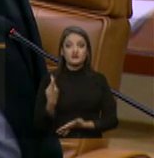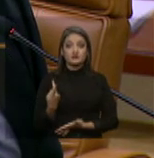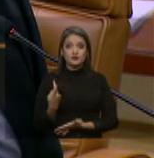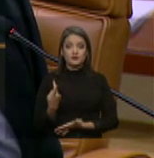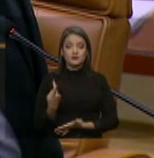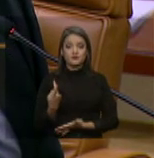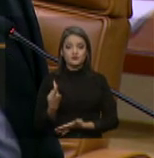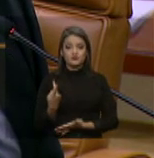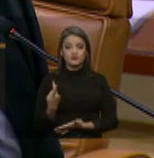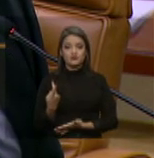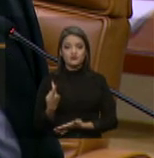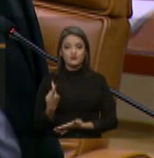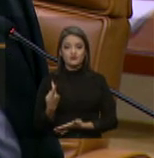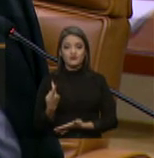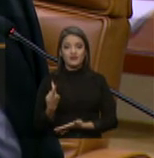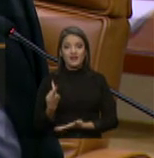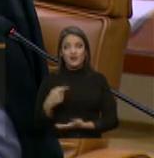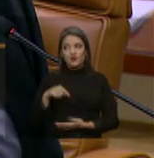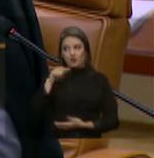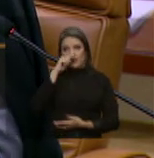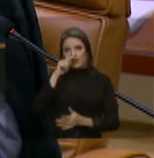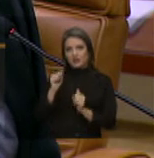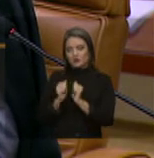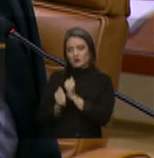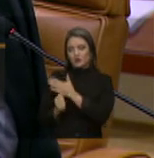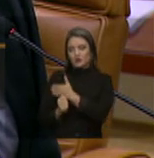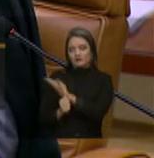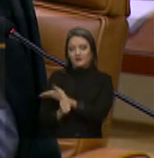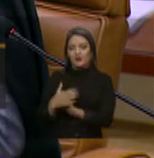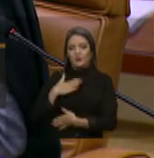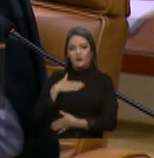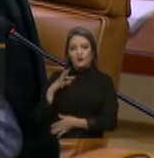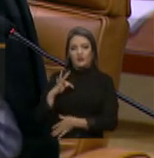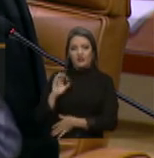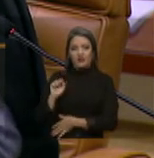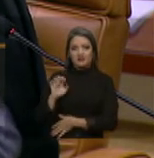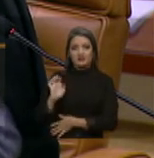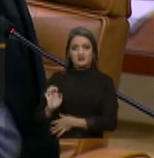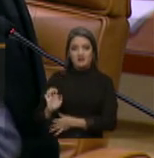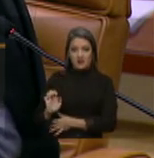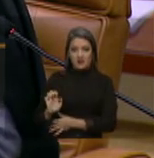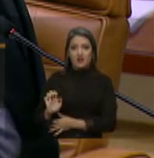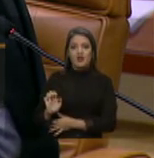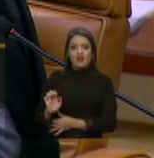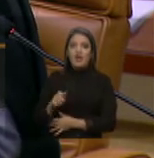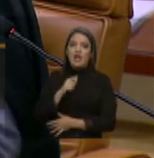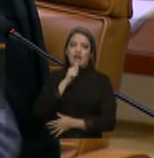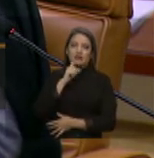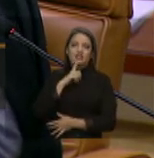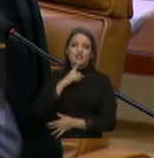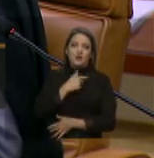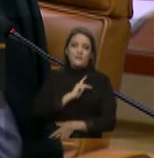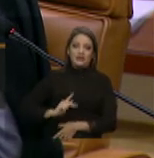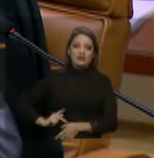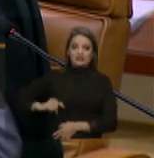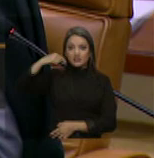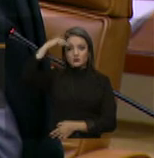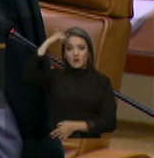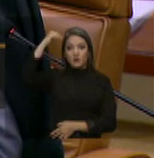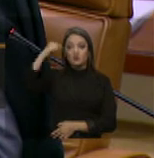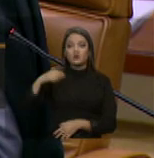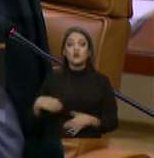fachin é dividir a bancada comigo no TSE ainda sobre a presidência do ministro Luís Roberto Barroso uma